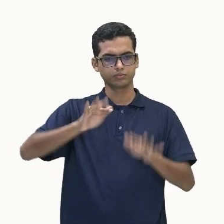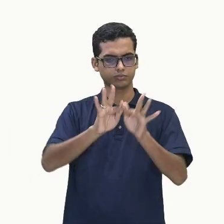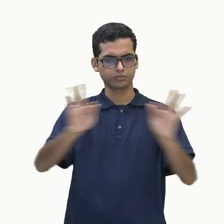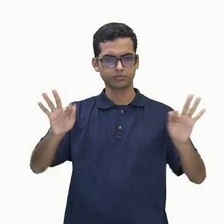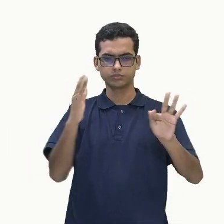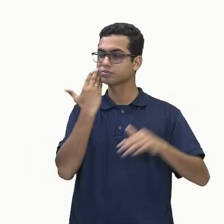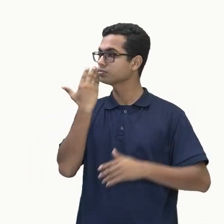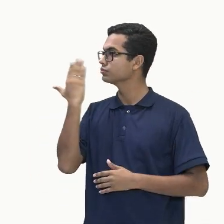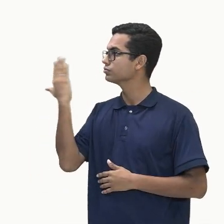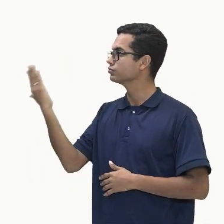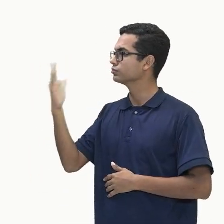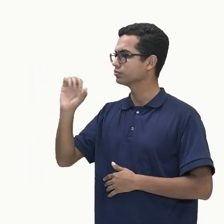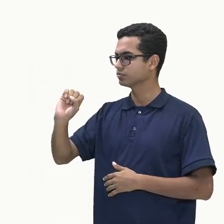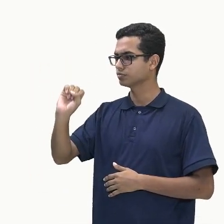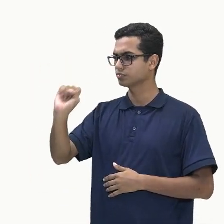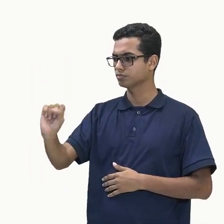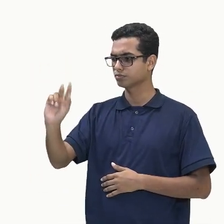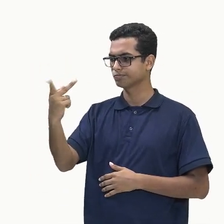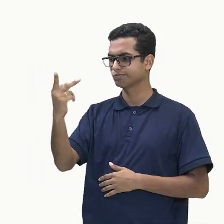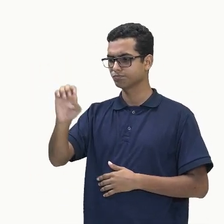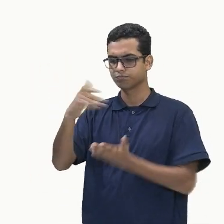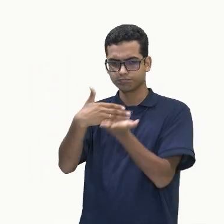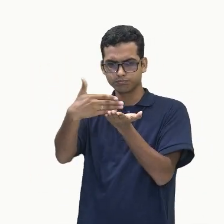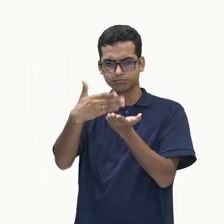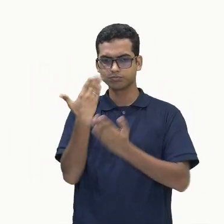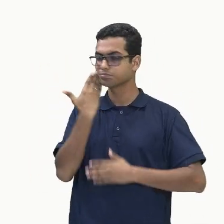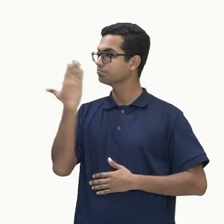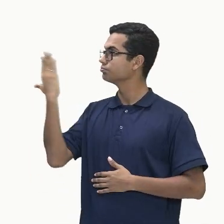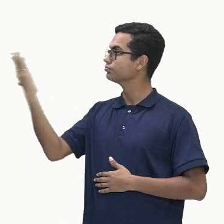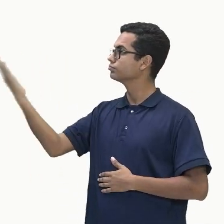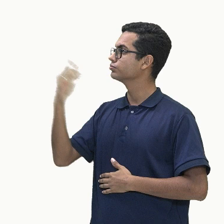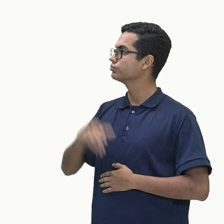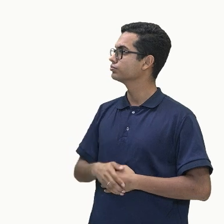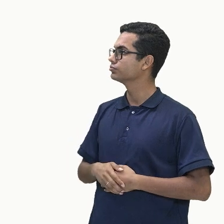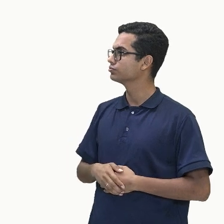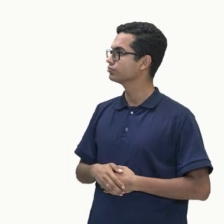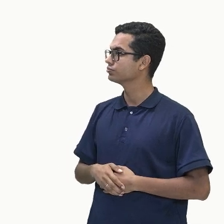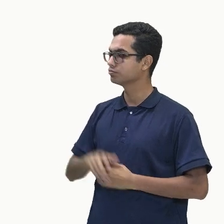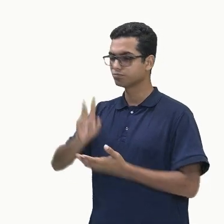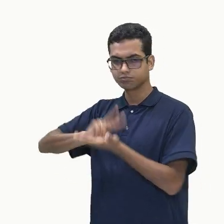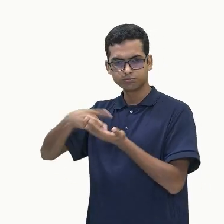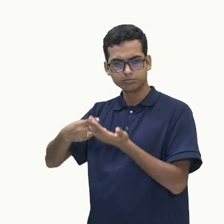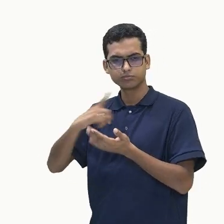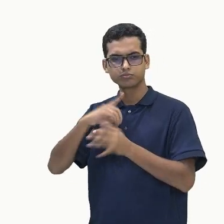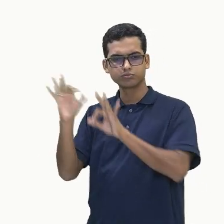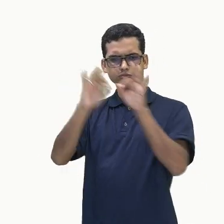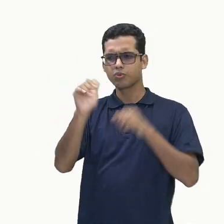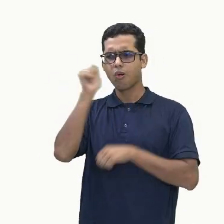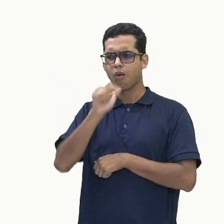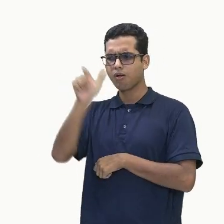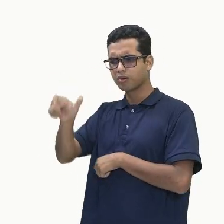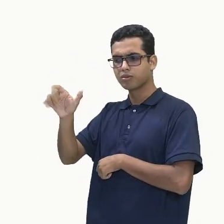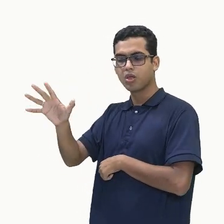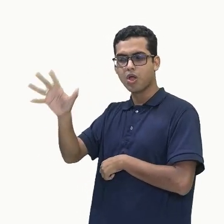normal. She's listening to music. Ela está escutando música.